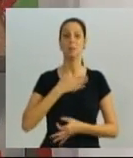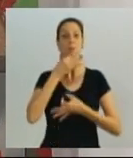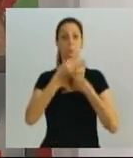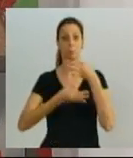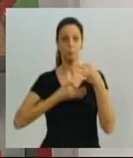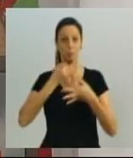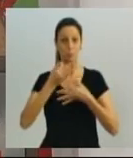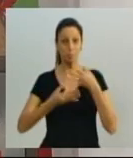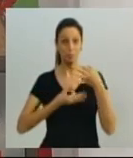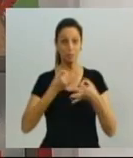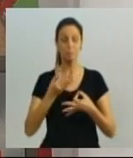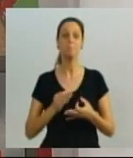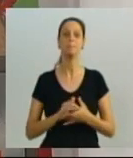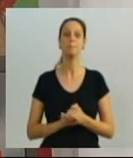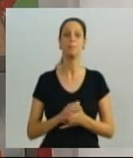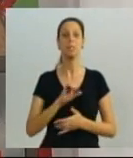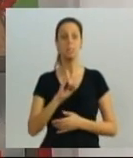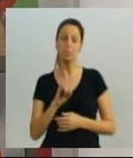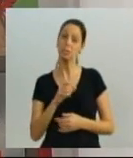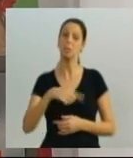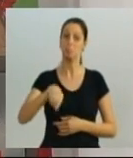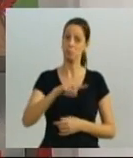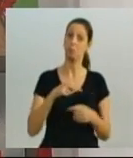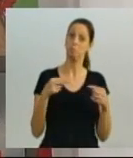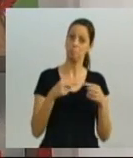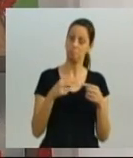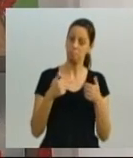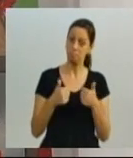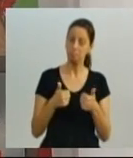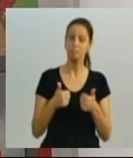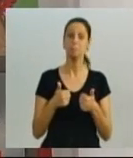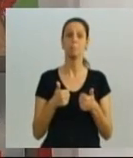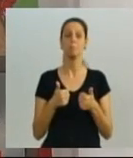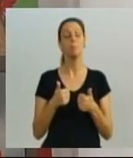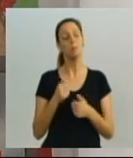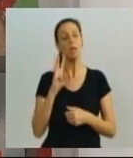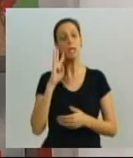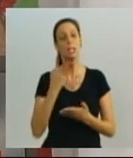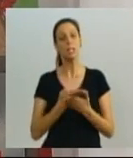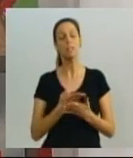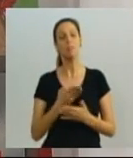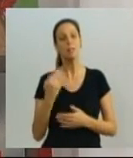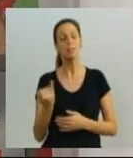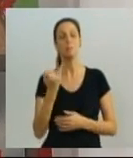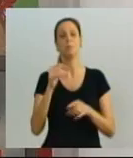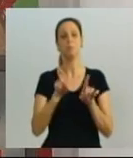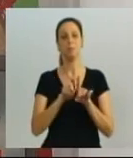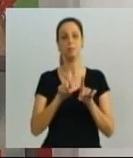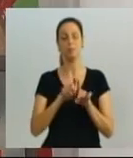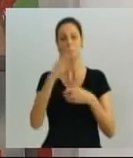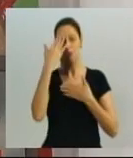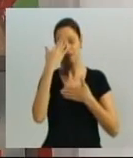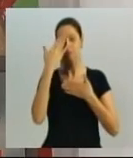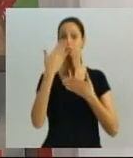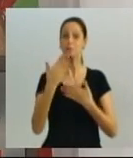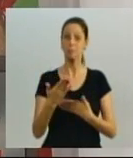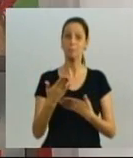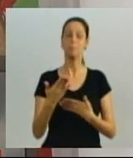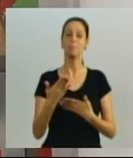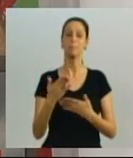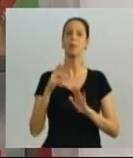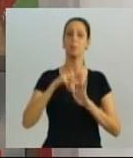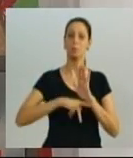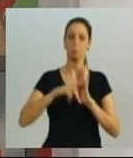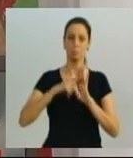sugestões, se forem válidas, né? Pelo menos para alguma coisa deve valer. Eu quero agradecer aí o